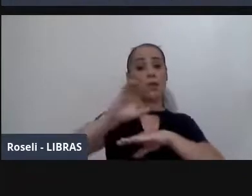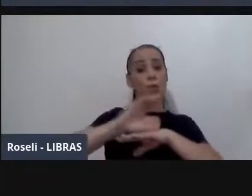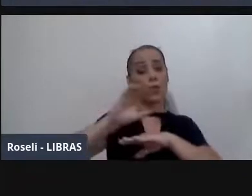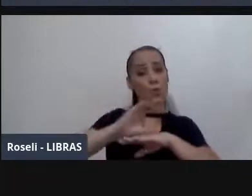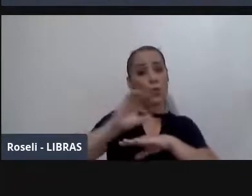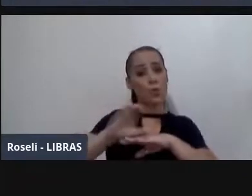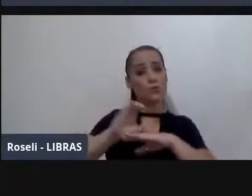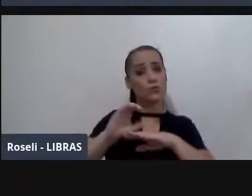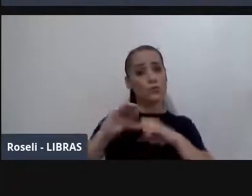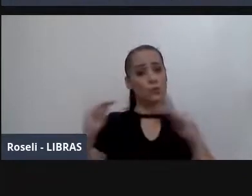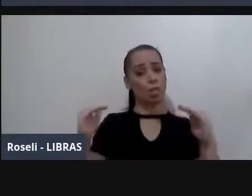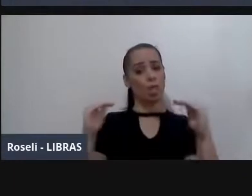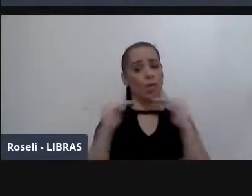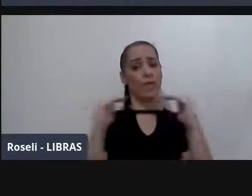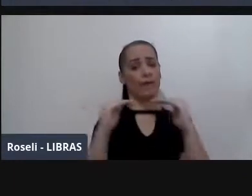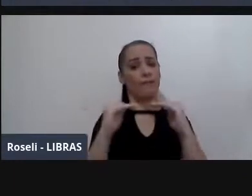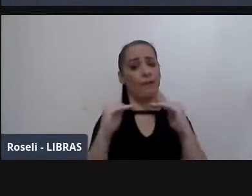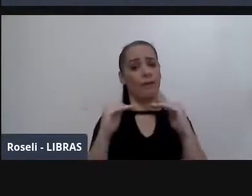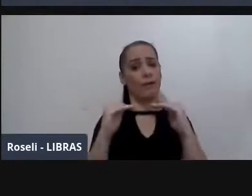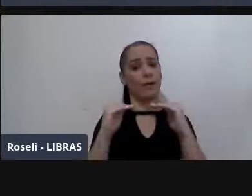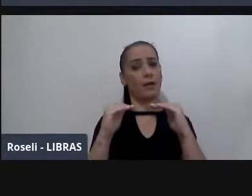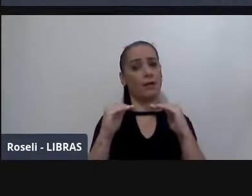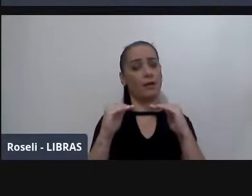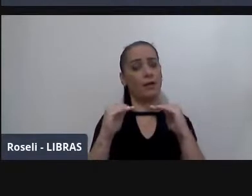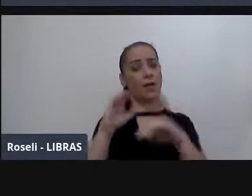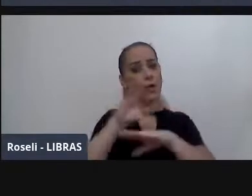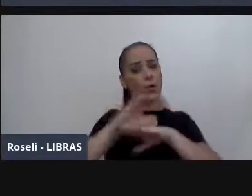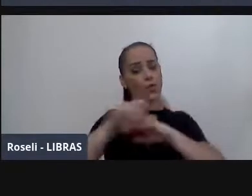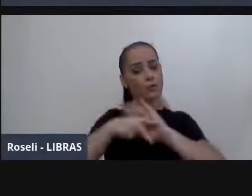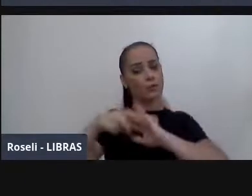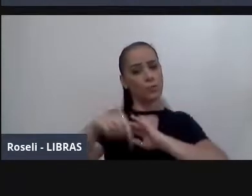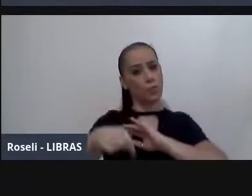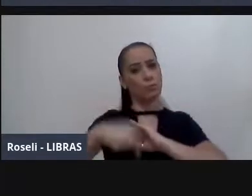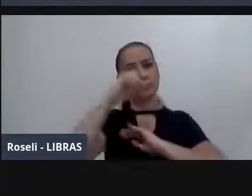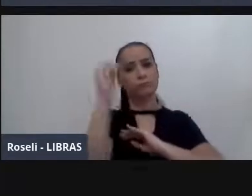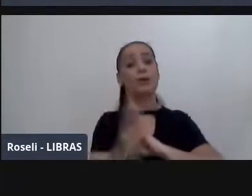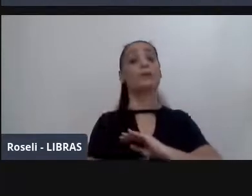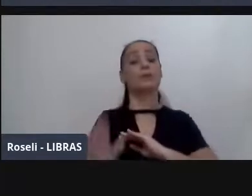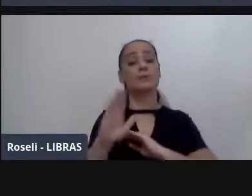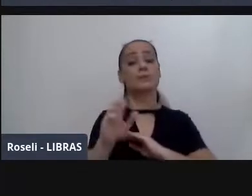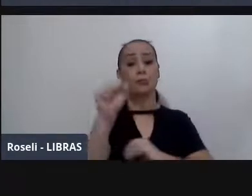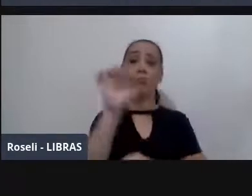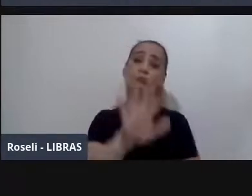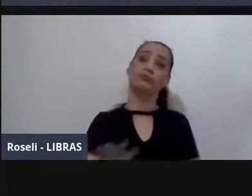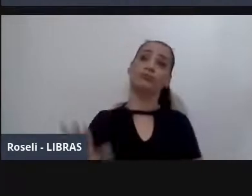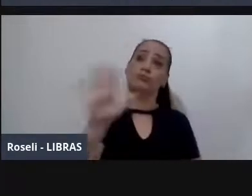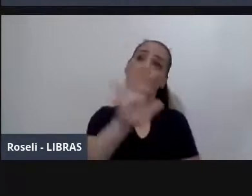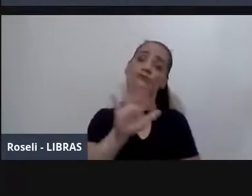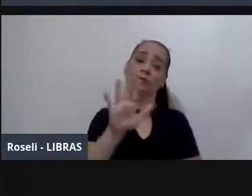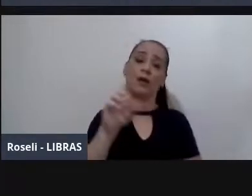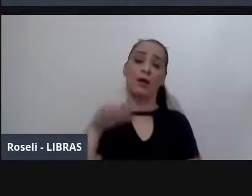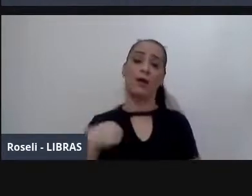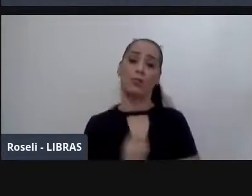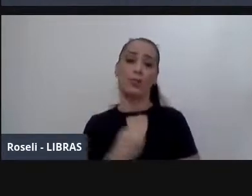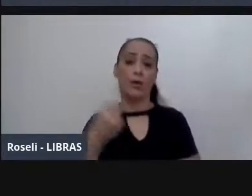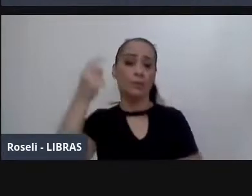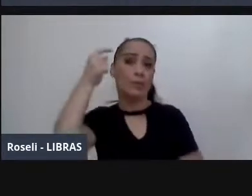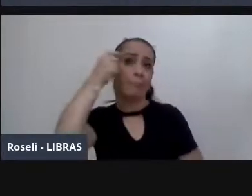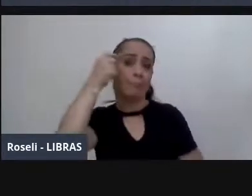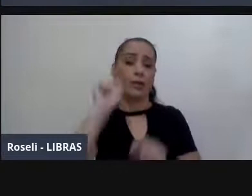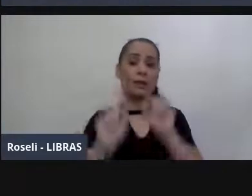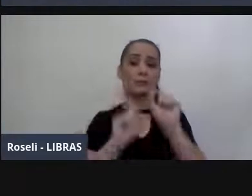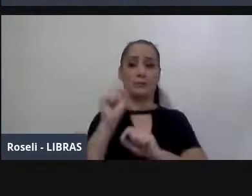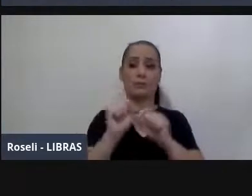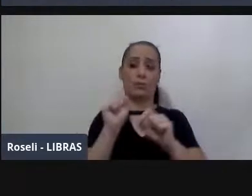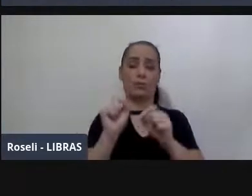aos currículos brasileiros. Sim, em geral, aquilo que eu falei, eu acho que é muito importante a gente manter em mente que a universidade